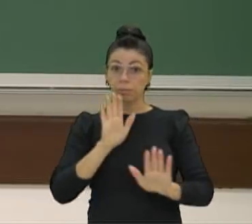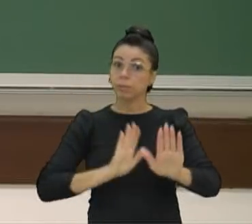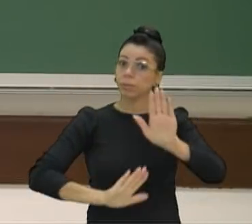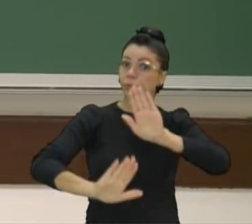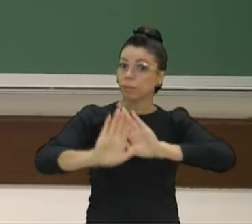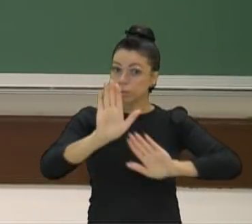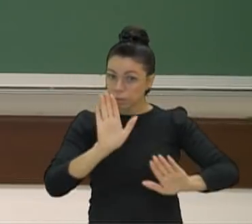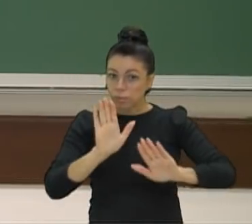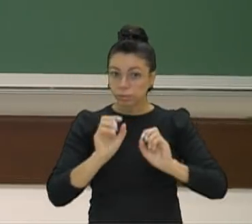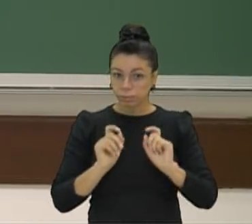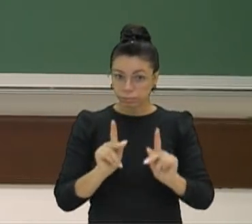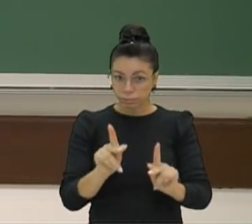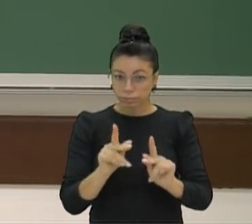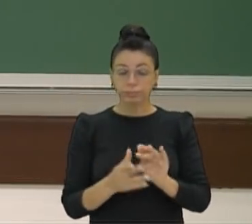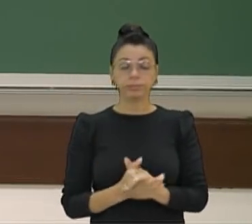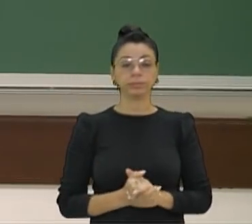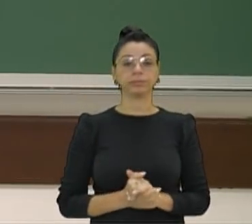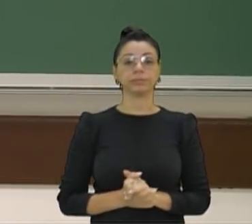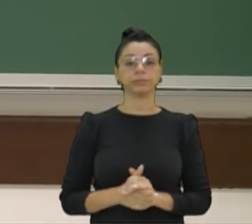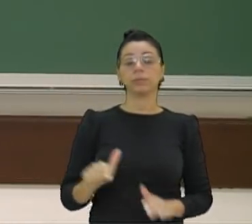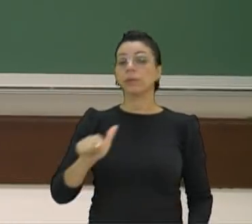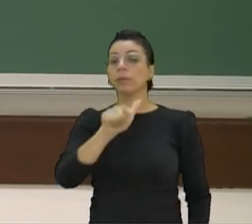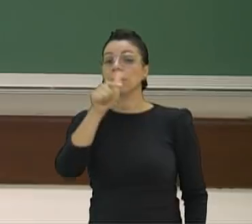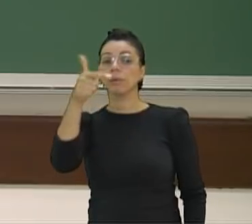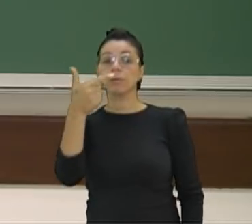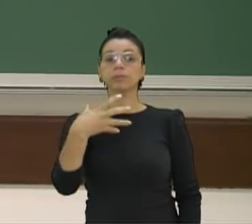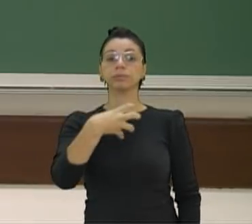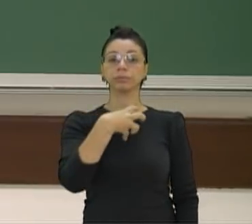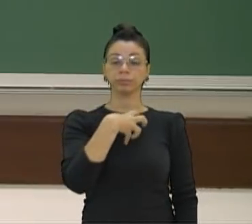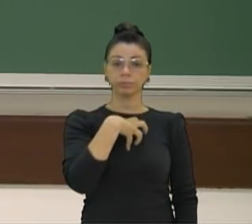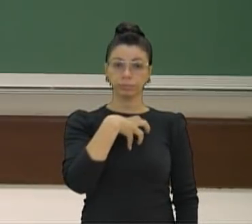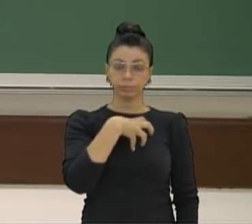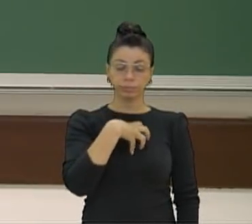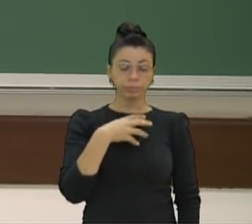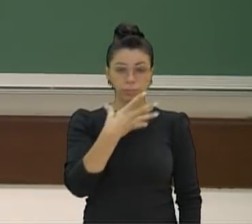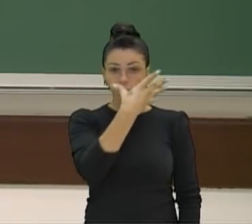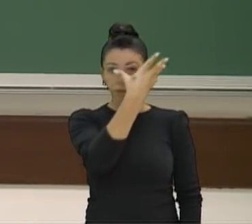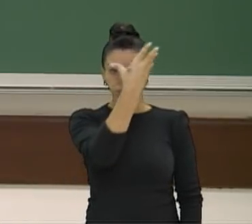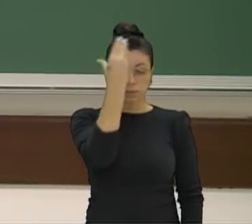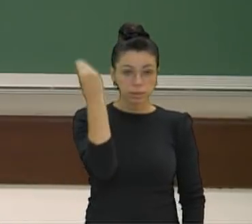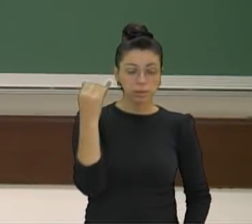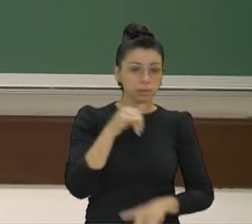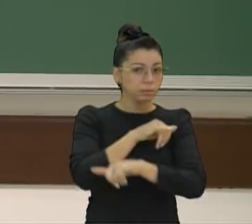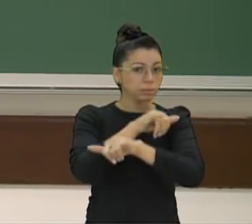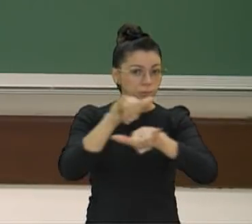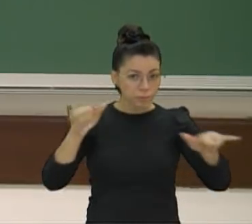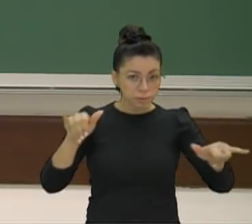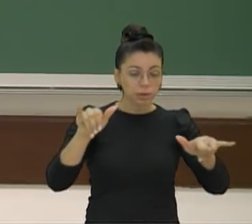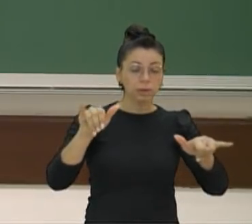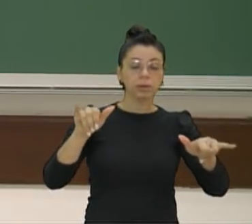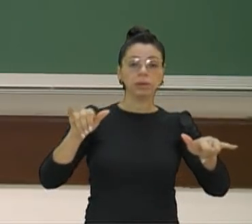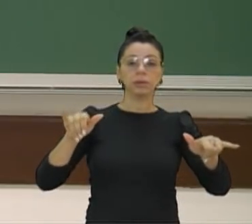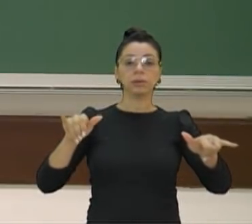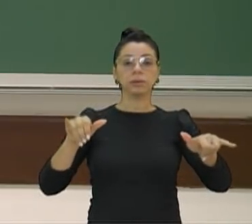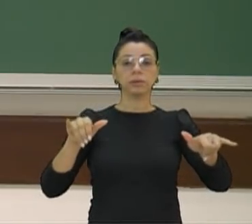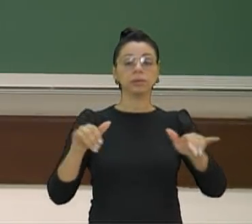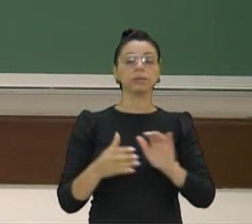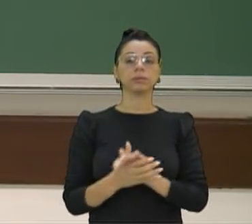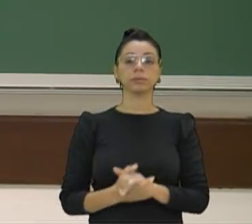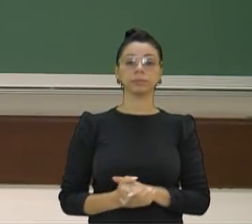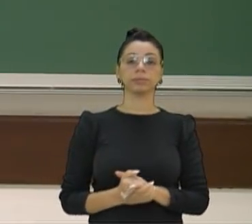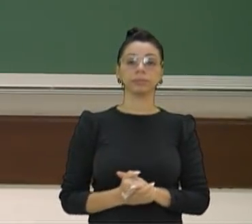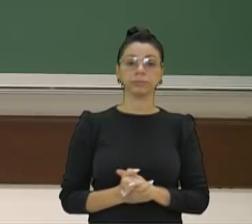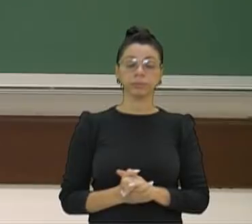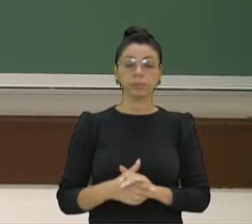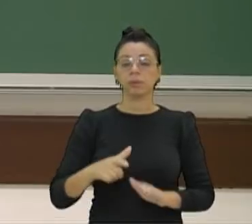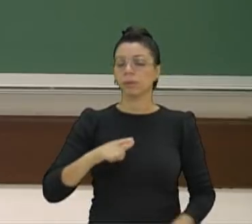nesse sentido, tá? Um outro sintoma só que eu acabei esquecendo de falar, né, naquele momento, que